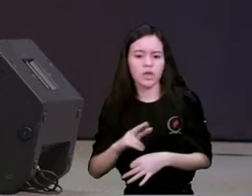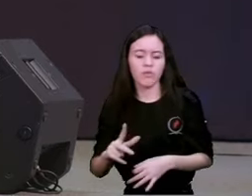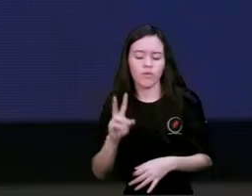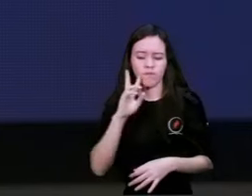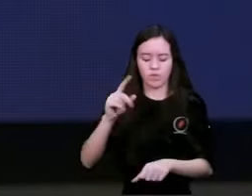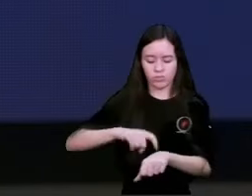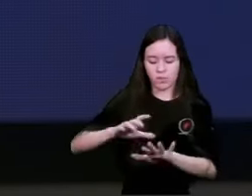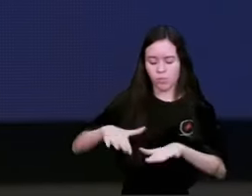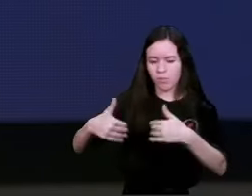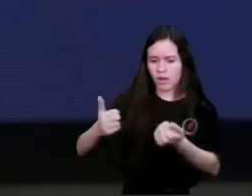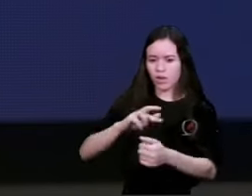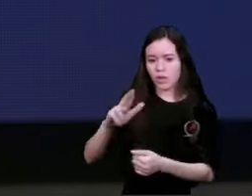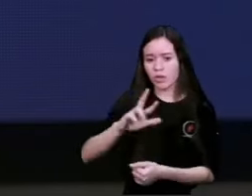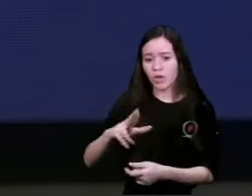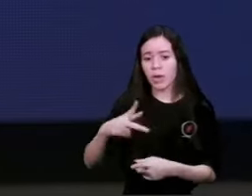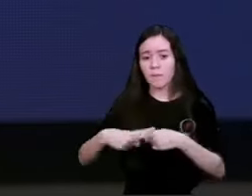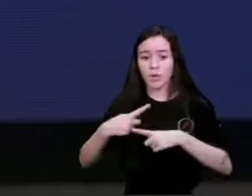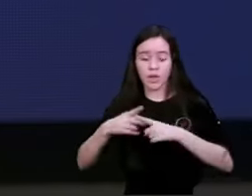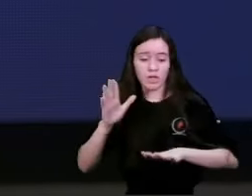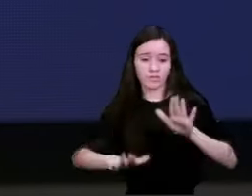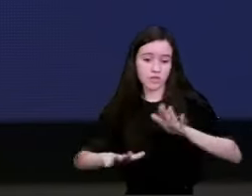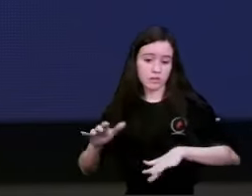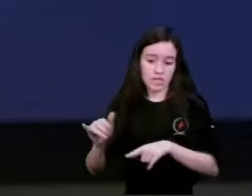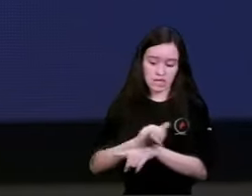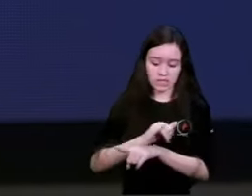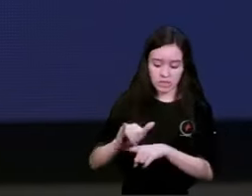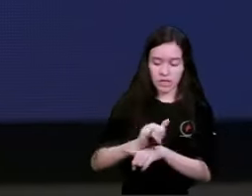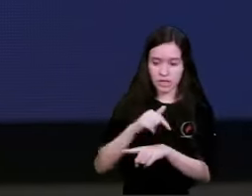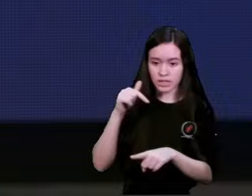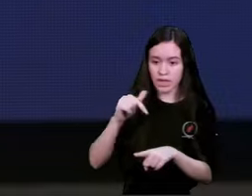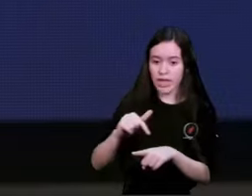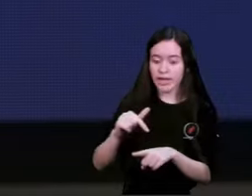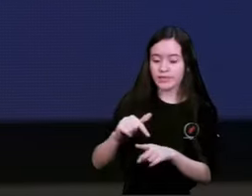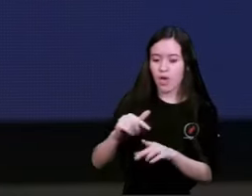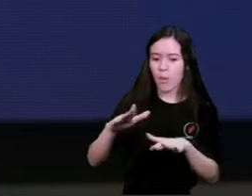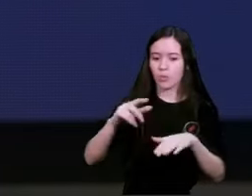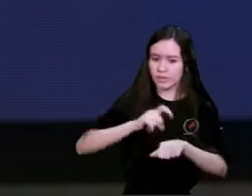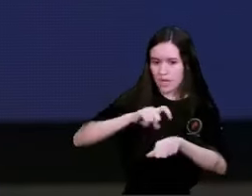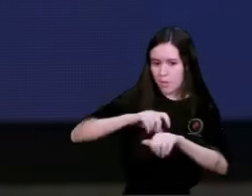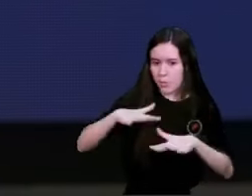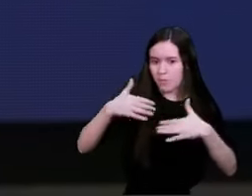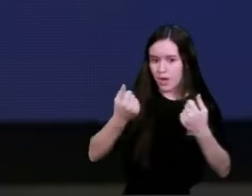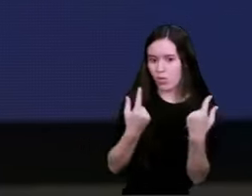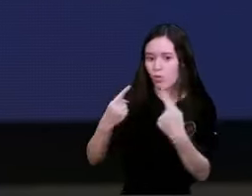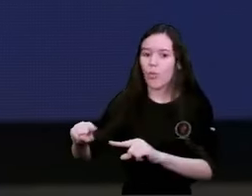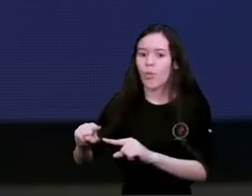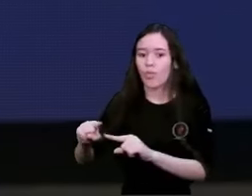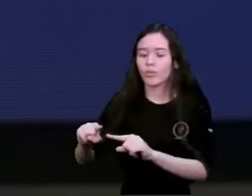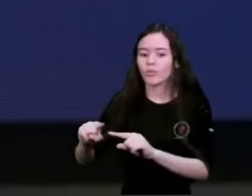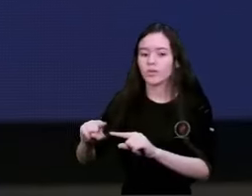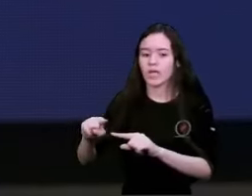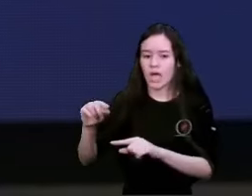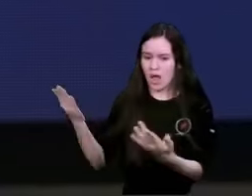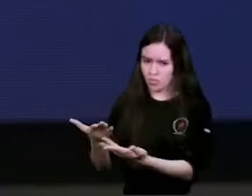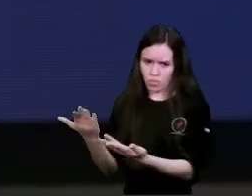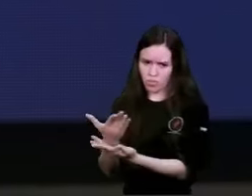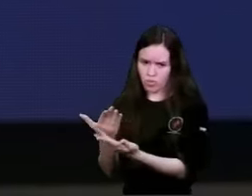hora, porque talvez, estrategicamente falando, pastor Lucas, a melhor hora de atacar essa nação não é